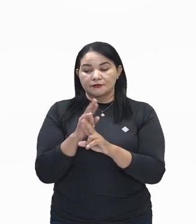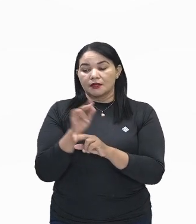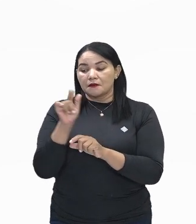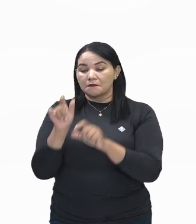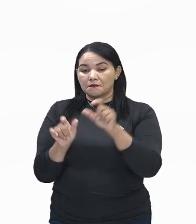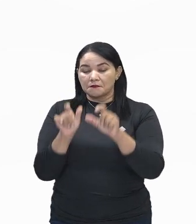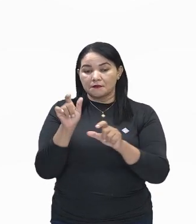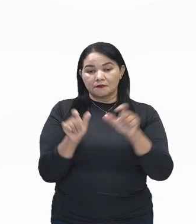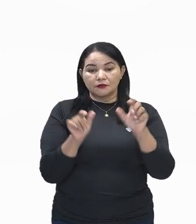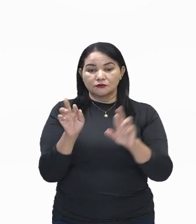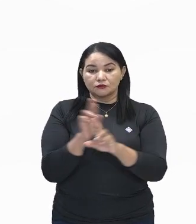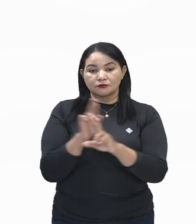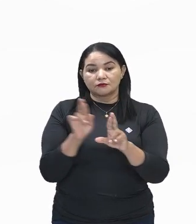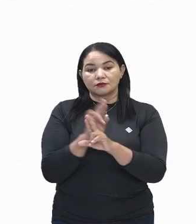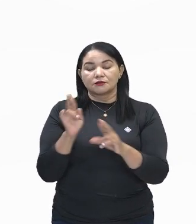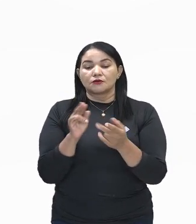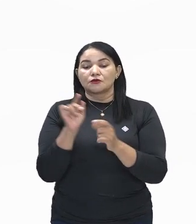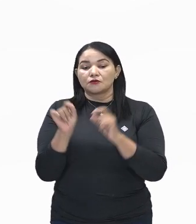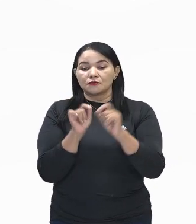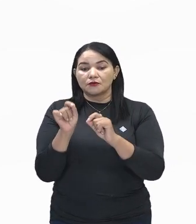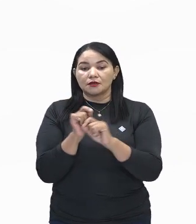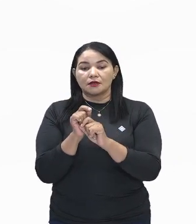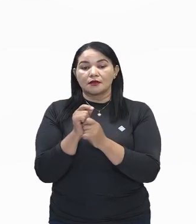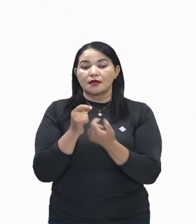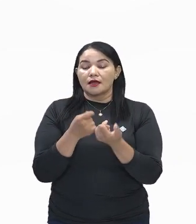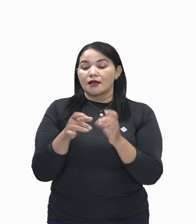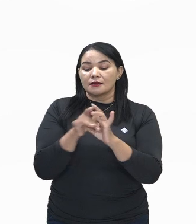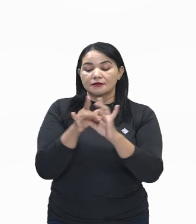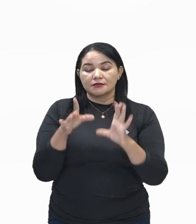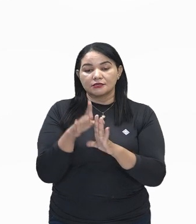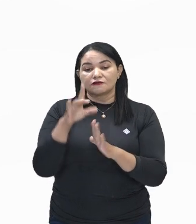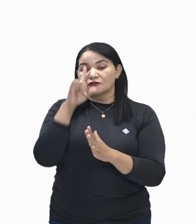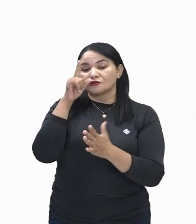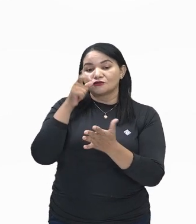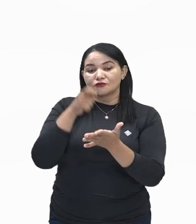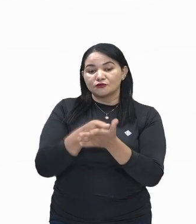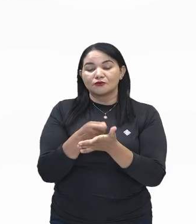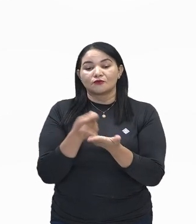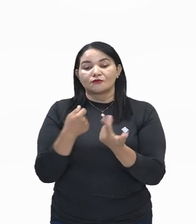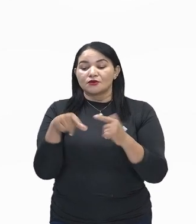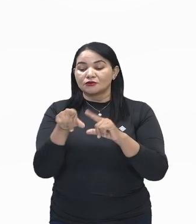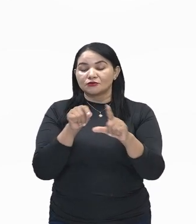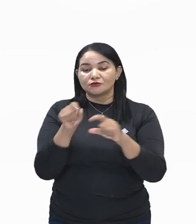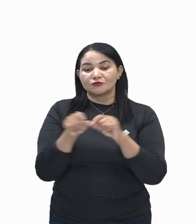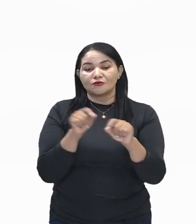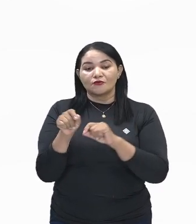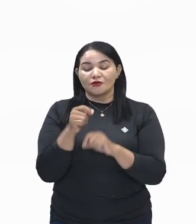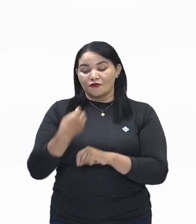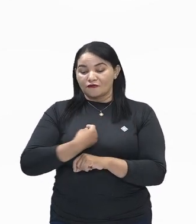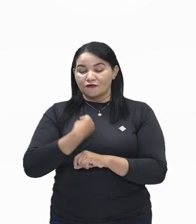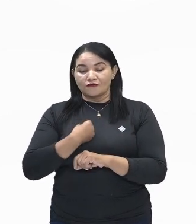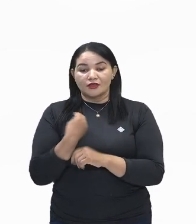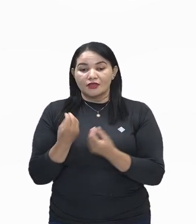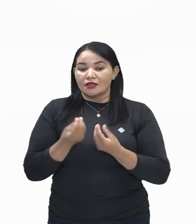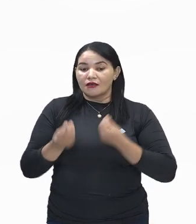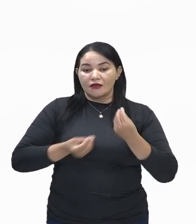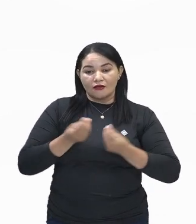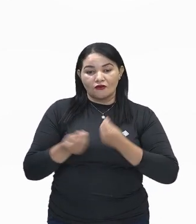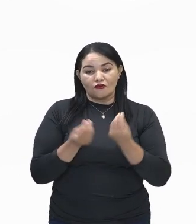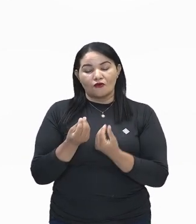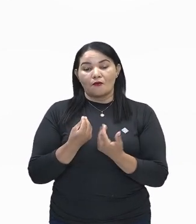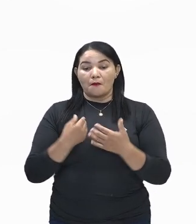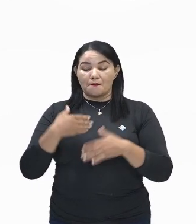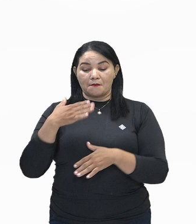seja baseado na liberdade da escolha dos rumos da sua própria vida. Ninguém pode decidir por mim os rumos da